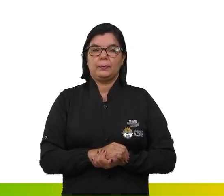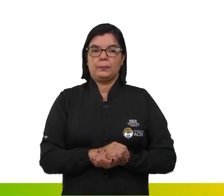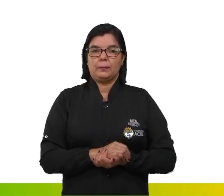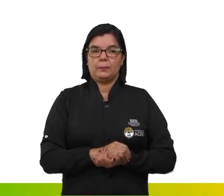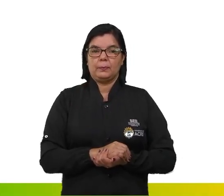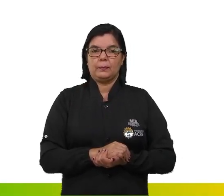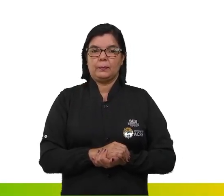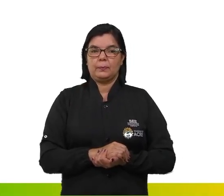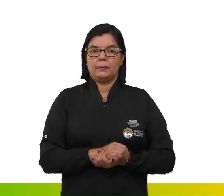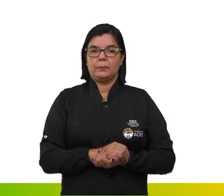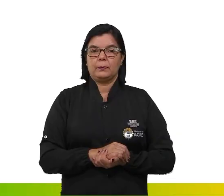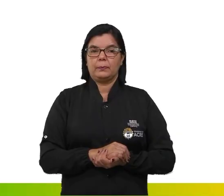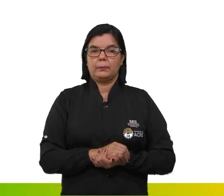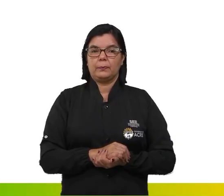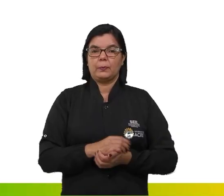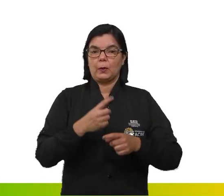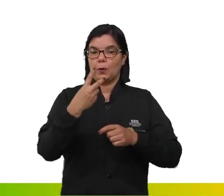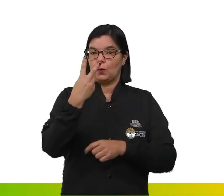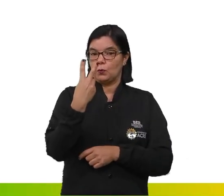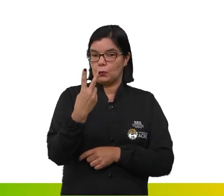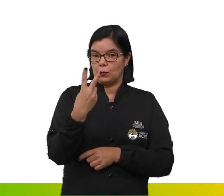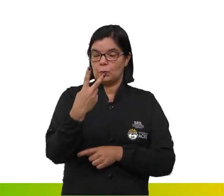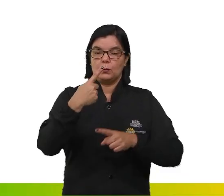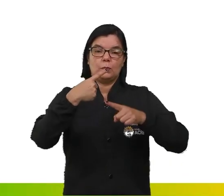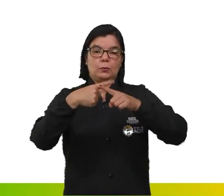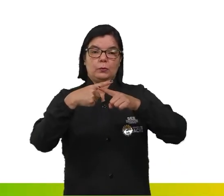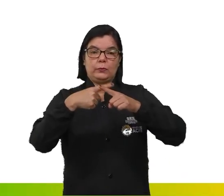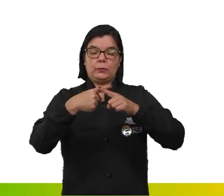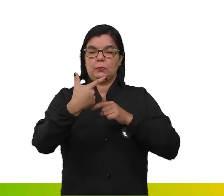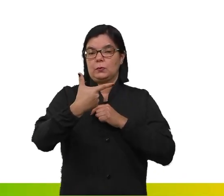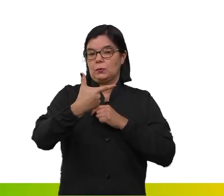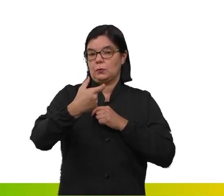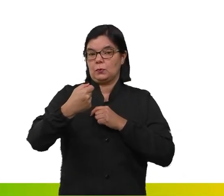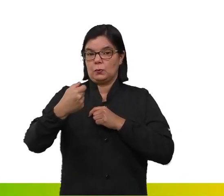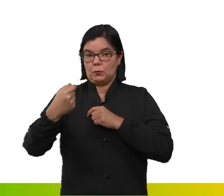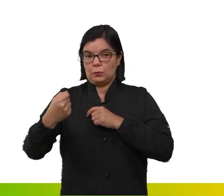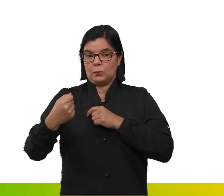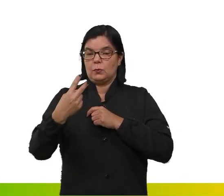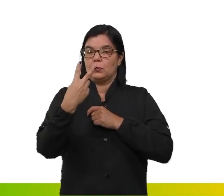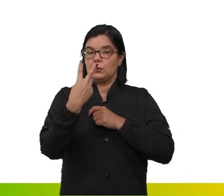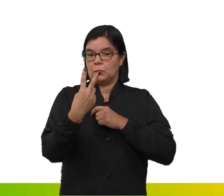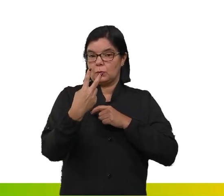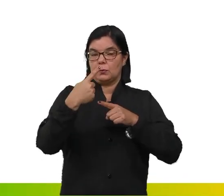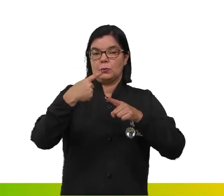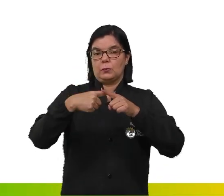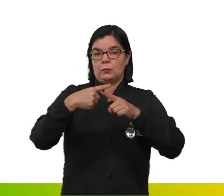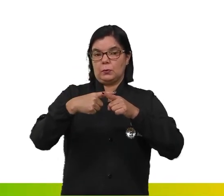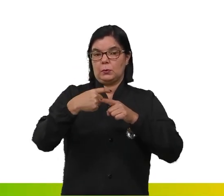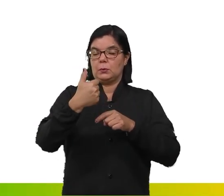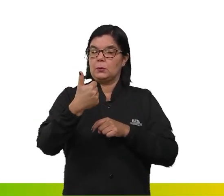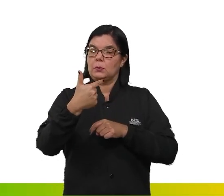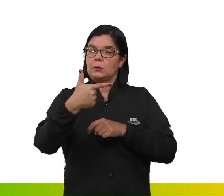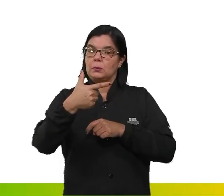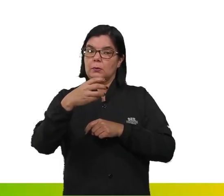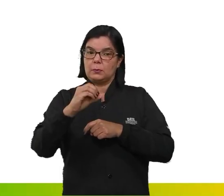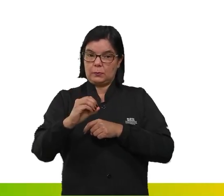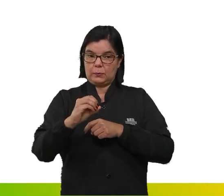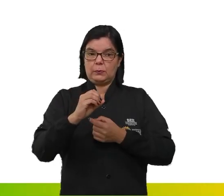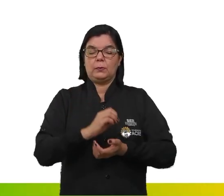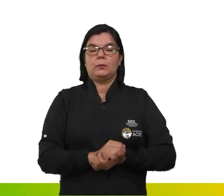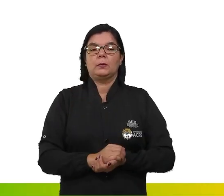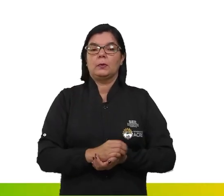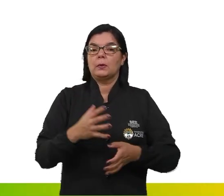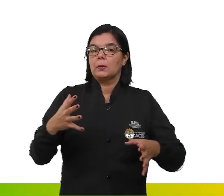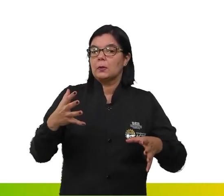é igual a 2 vezes 200 mais 2 vezes 120. Fazendo